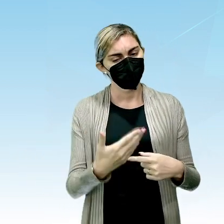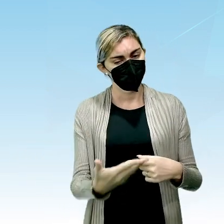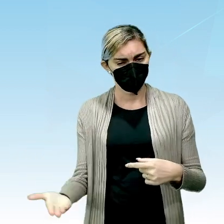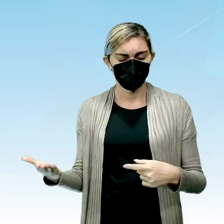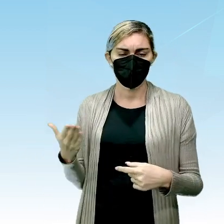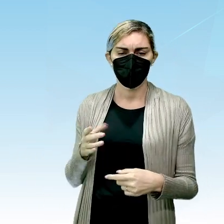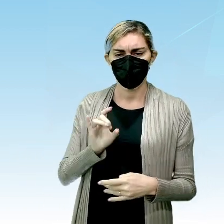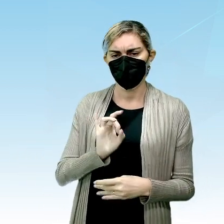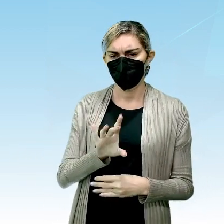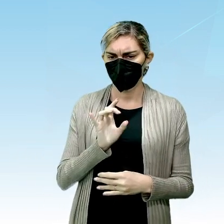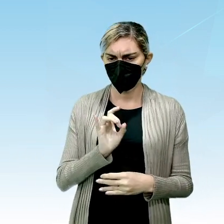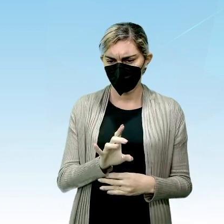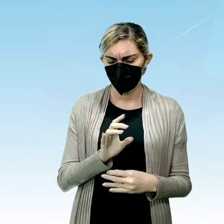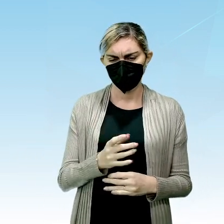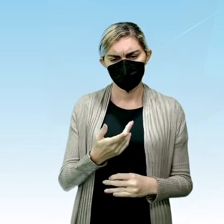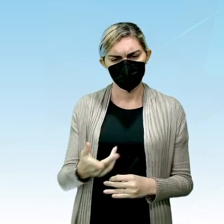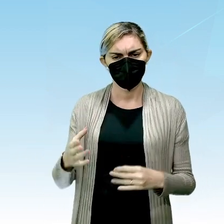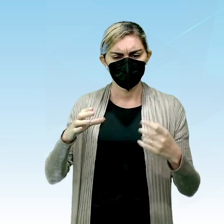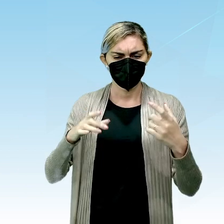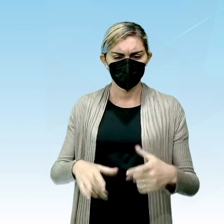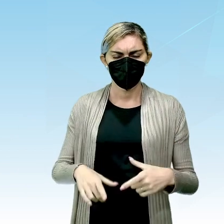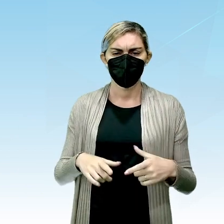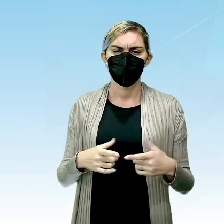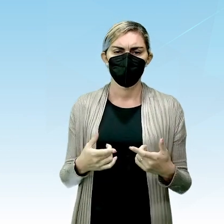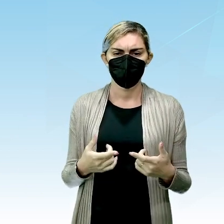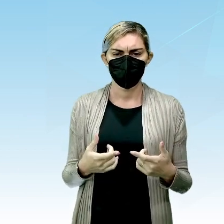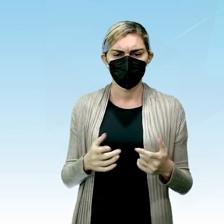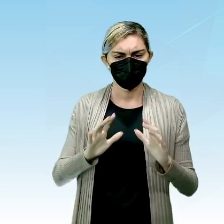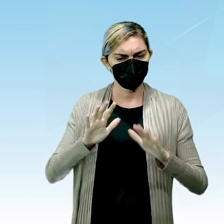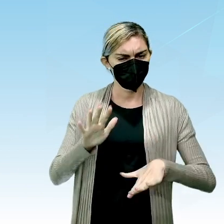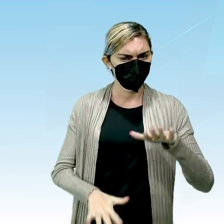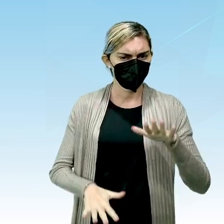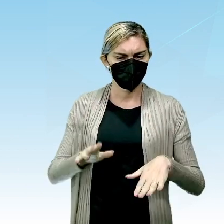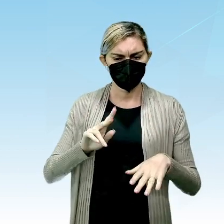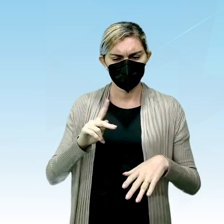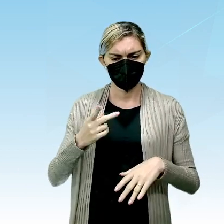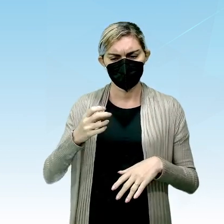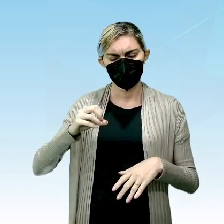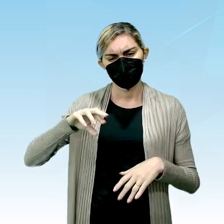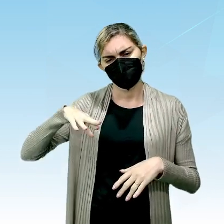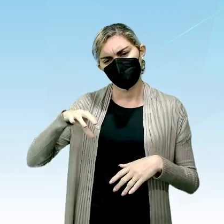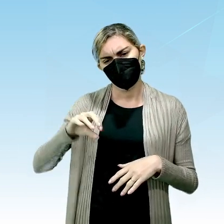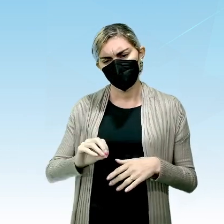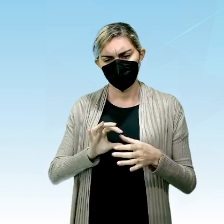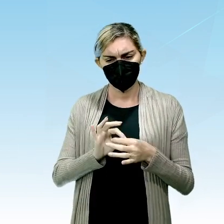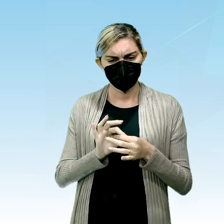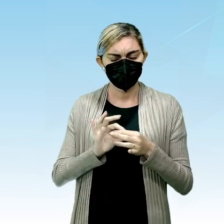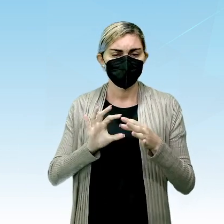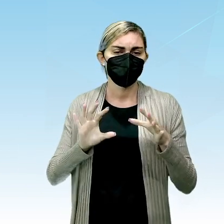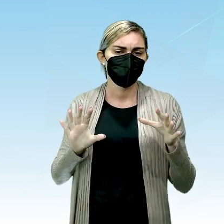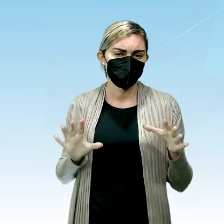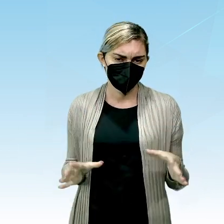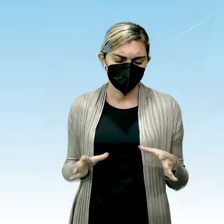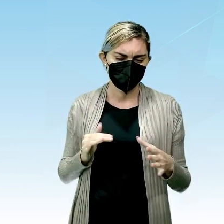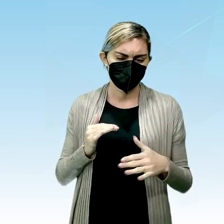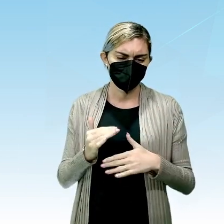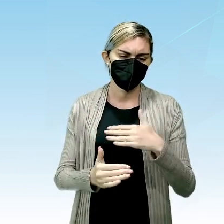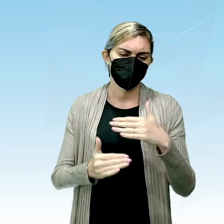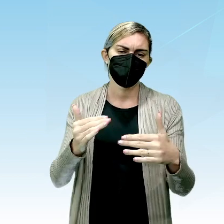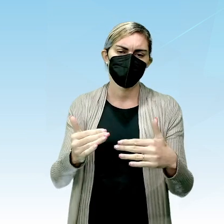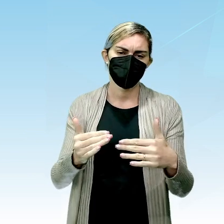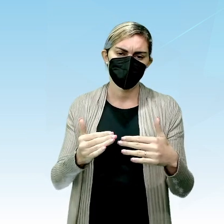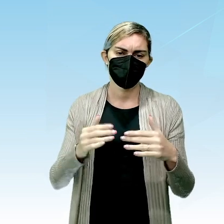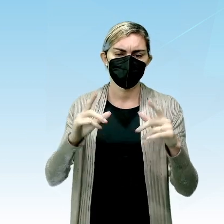atua apenas em seu local de ação. Geralmente, os hormônios eles são liberados em concentrações